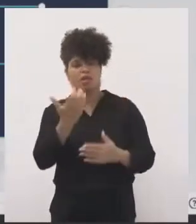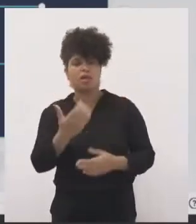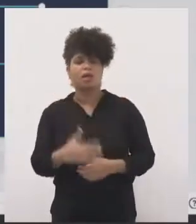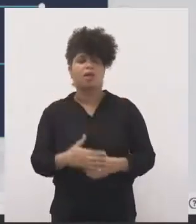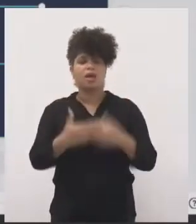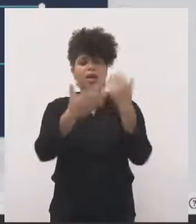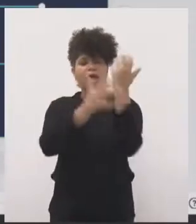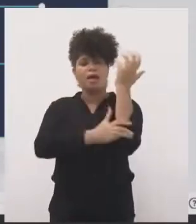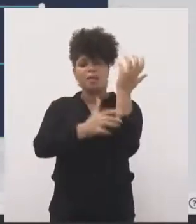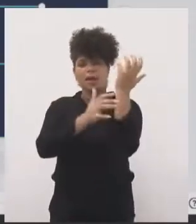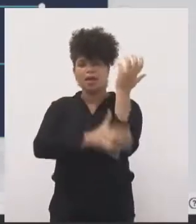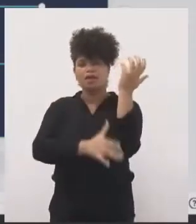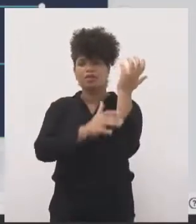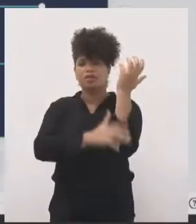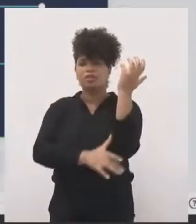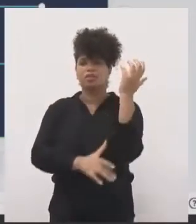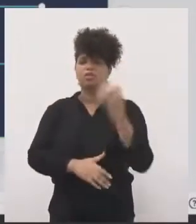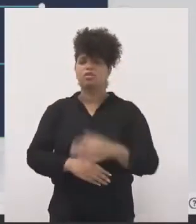abacaxi,